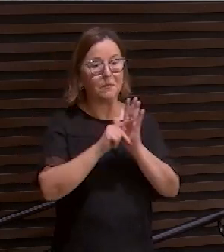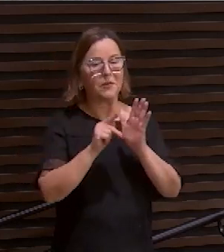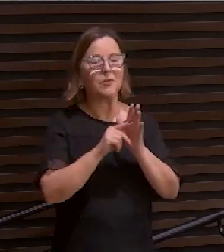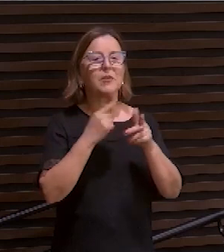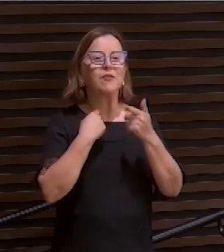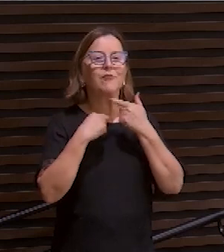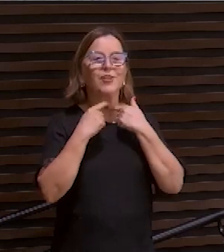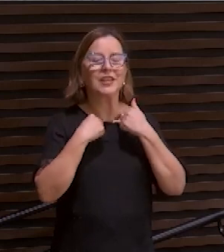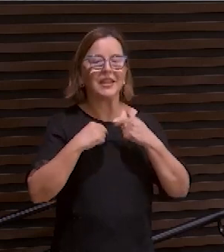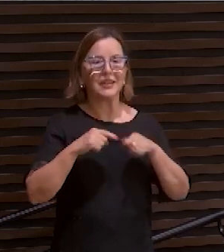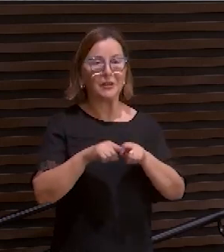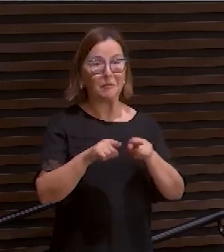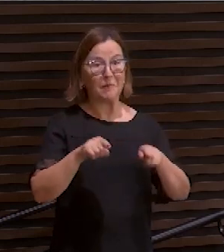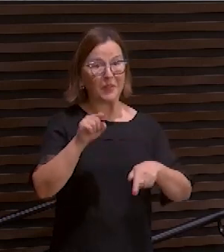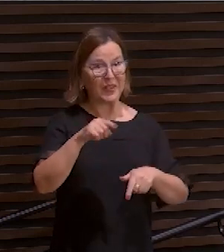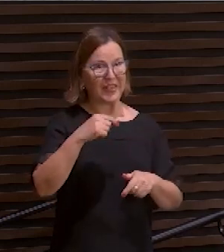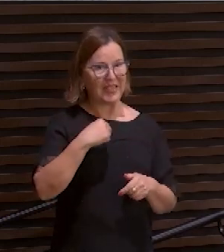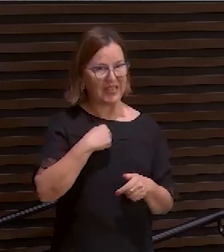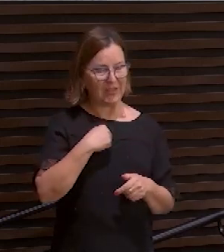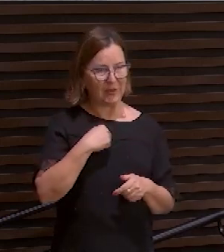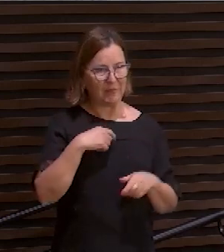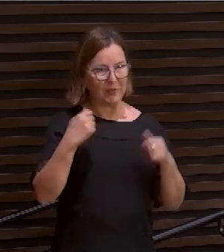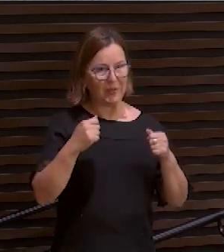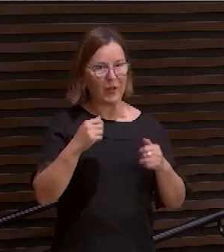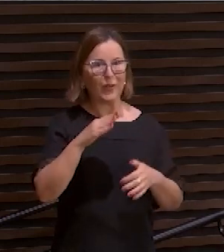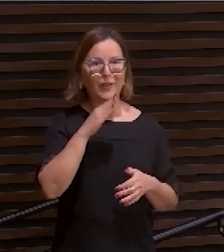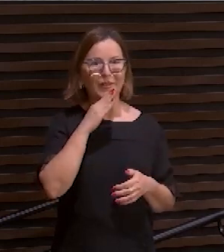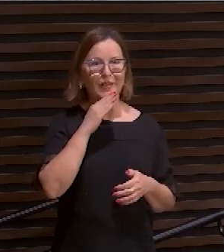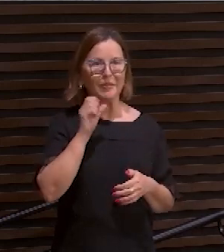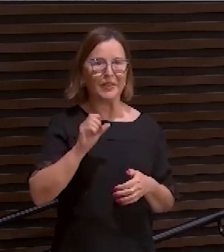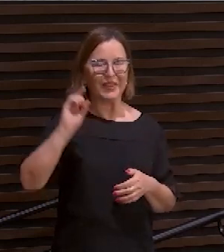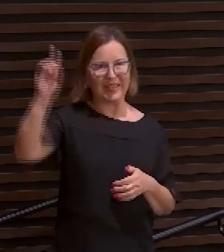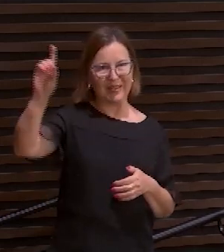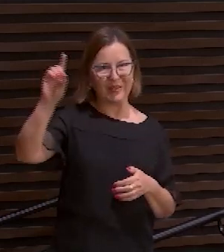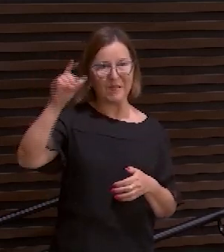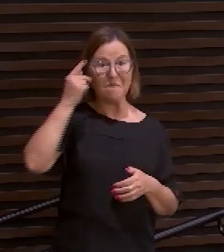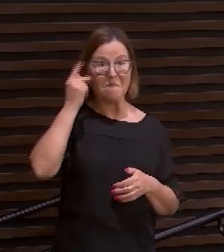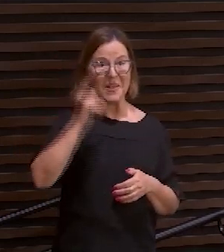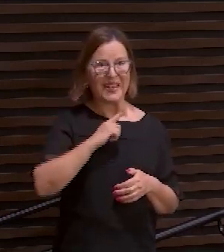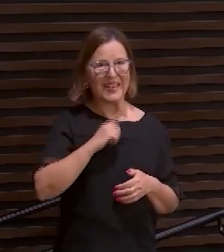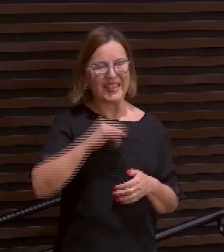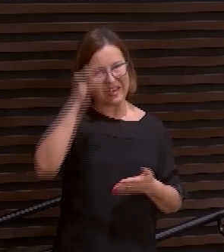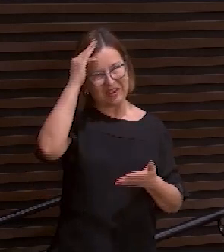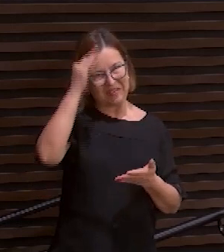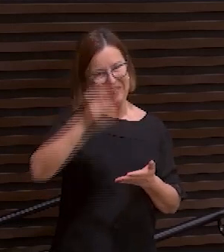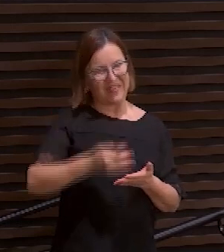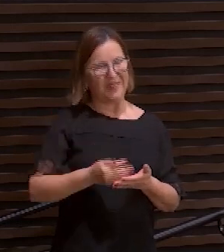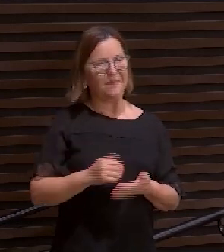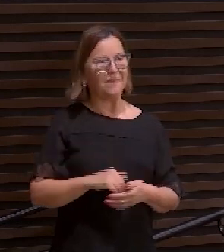eu precisamos conhecer a palavra para que nós possamos ter fé.